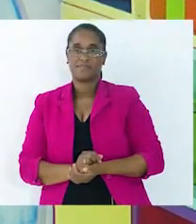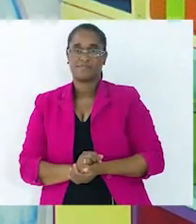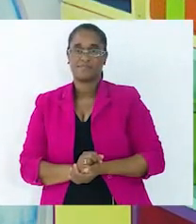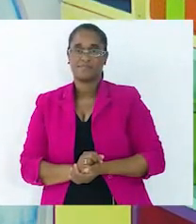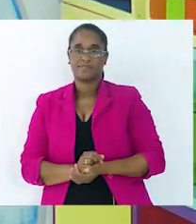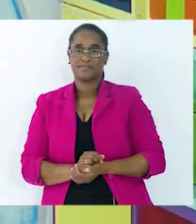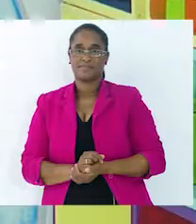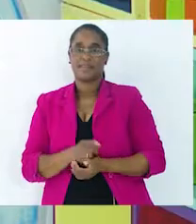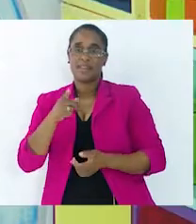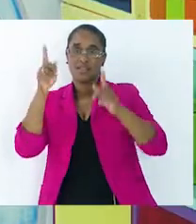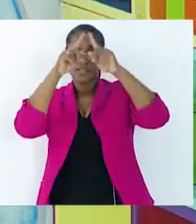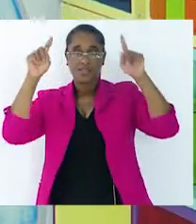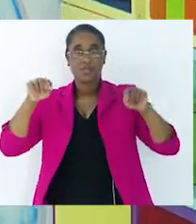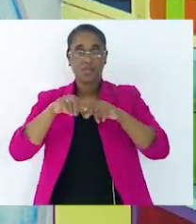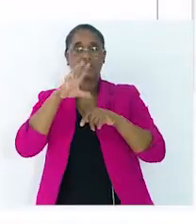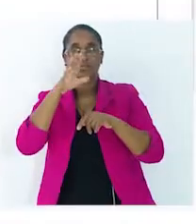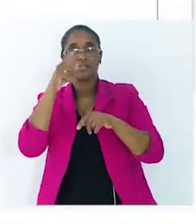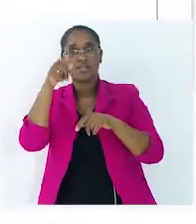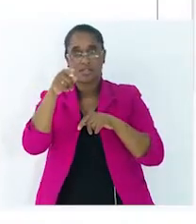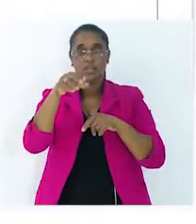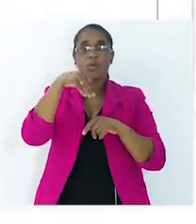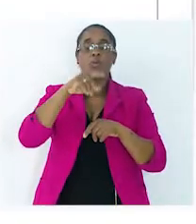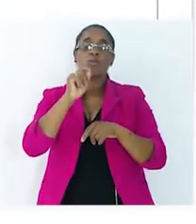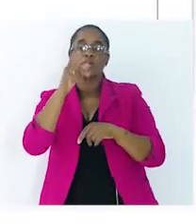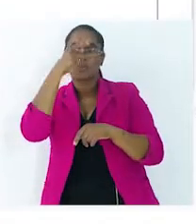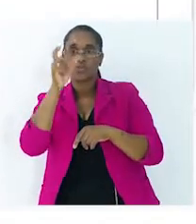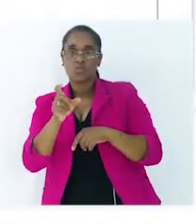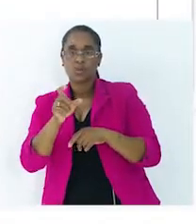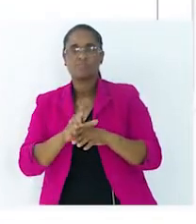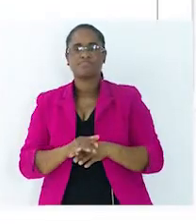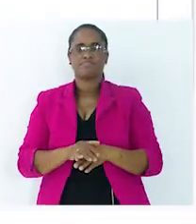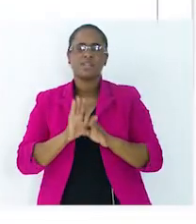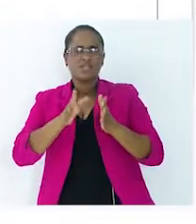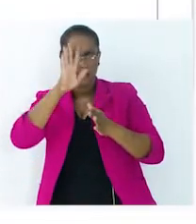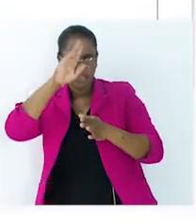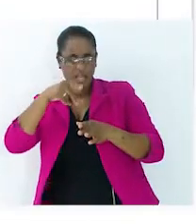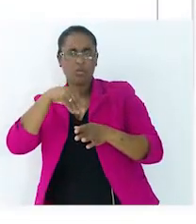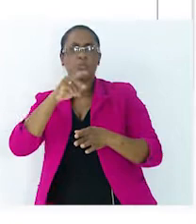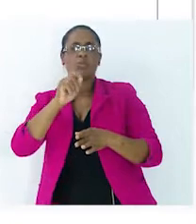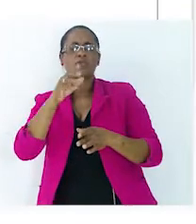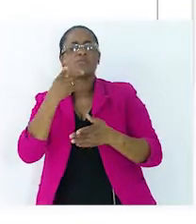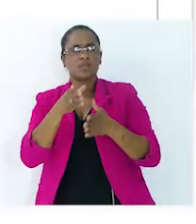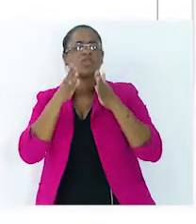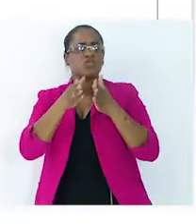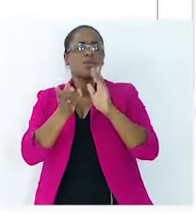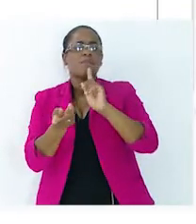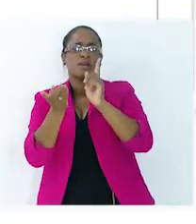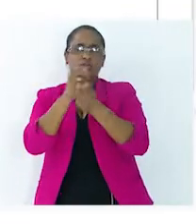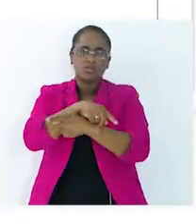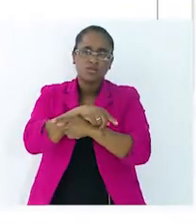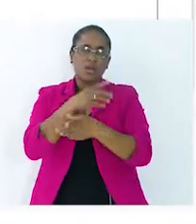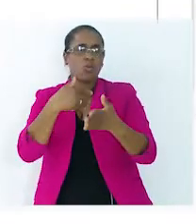Esse quadro diz-nos que tu tens aqui os pronomes pessoais. Já sabes que os pronomes servem para substituir qualquer